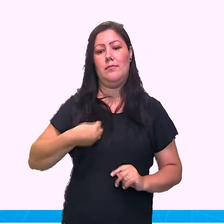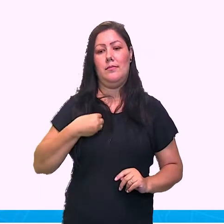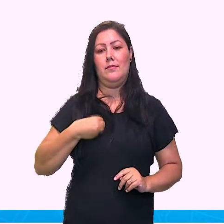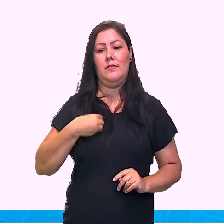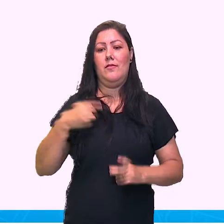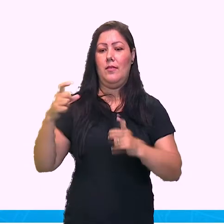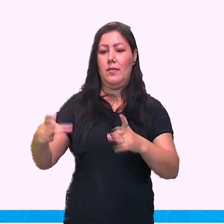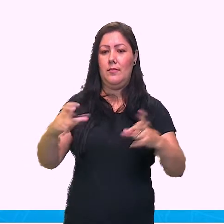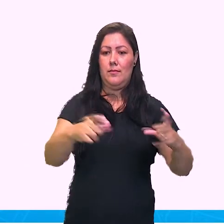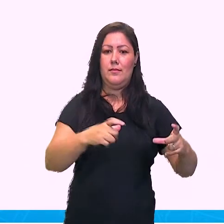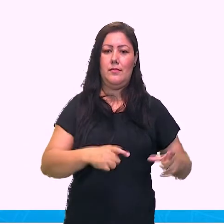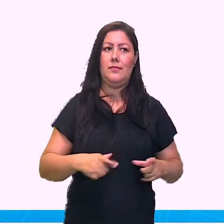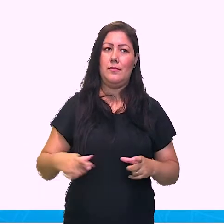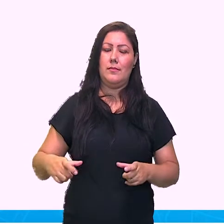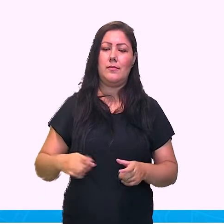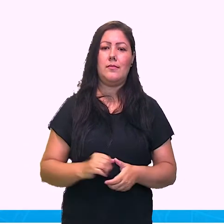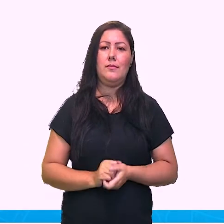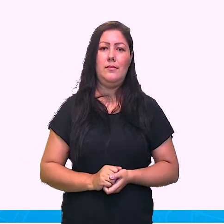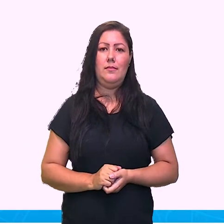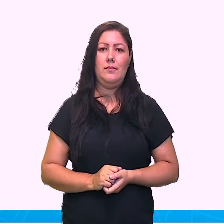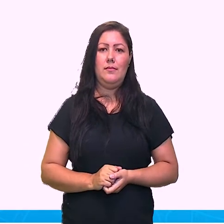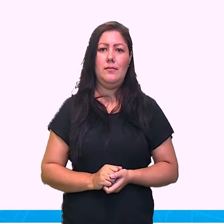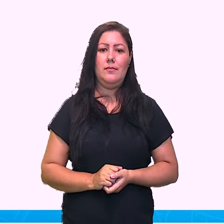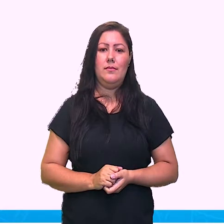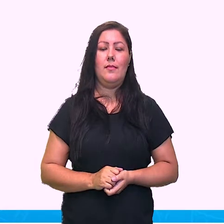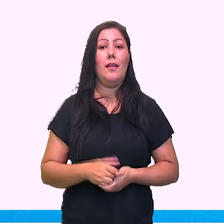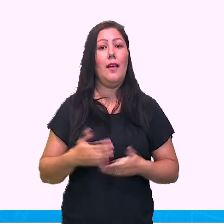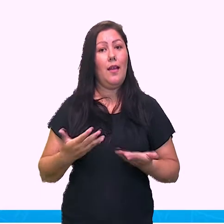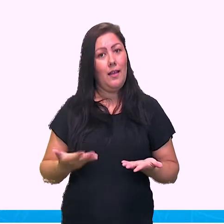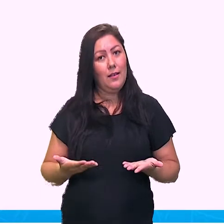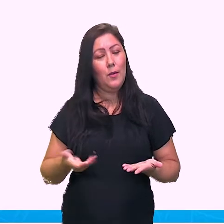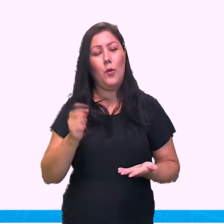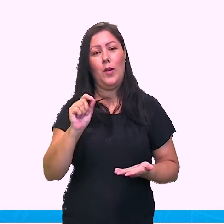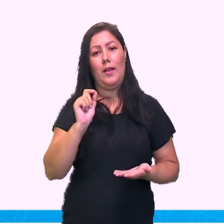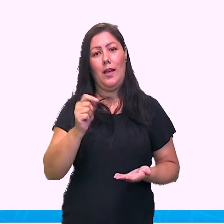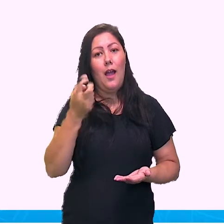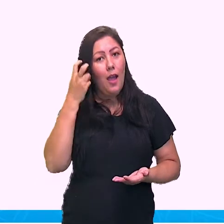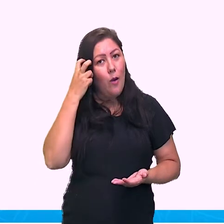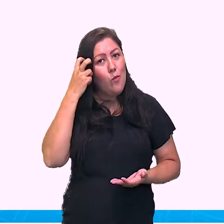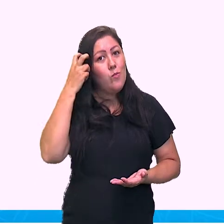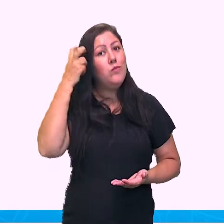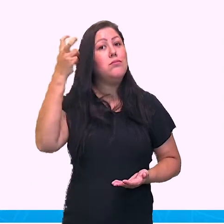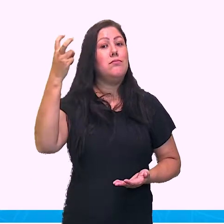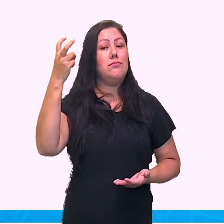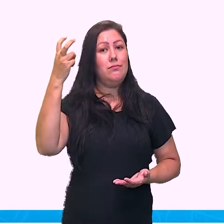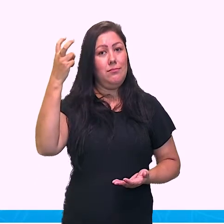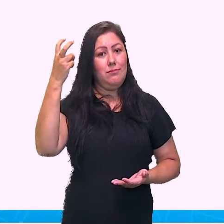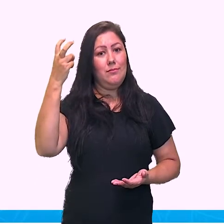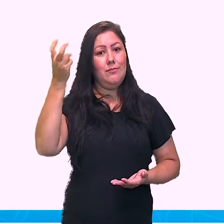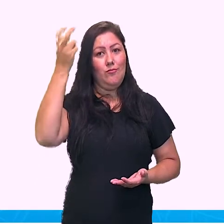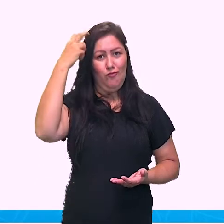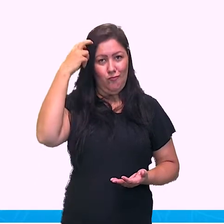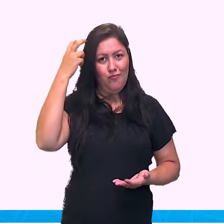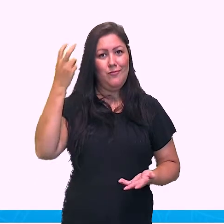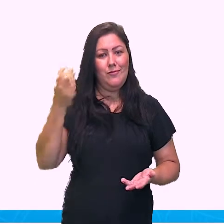região. Aí vai entrar a cultura. Porque quando eu falo de físico e naturais, eu estou